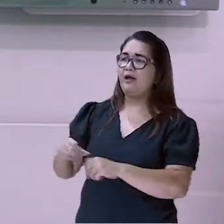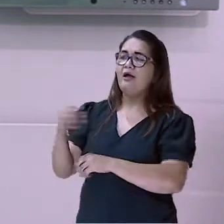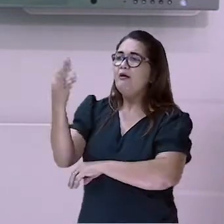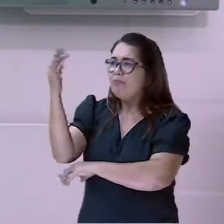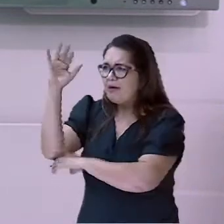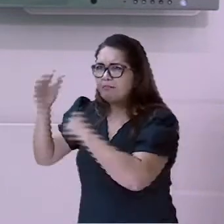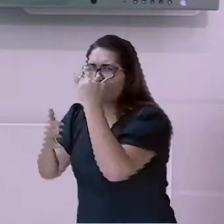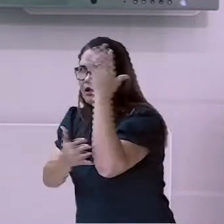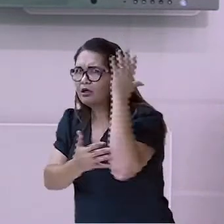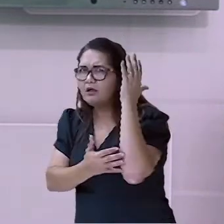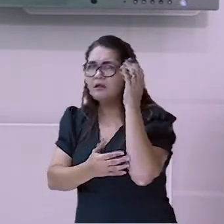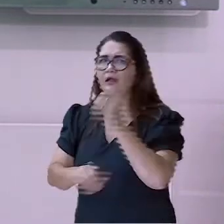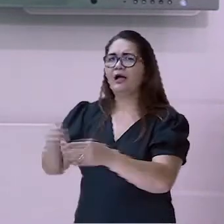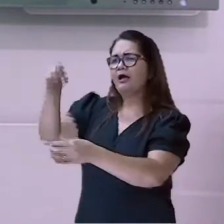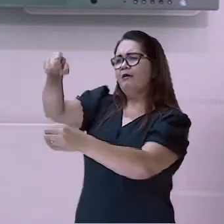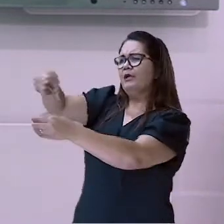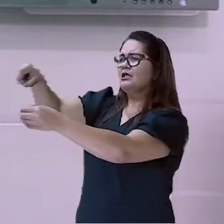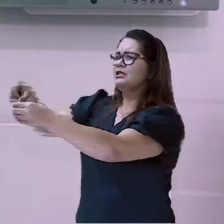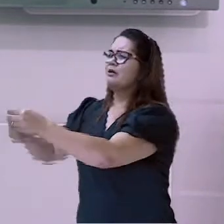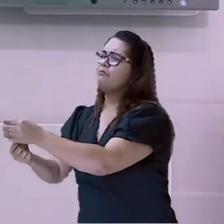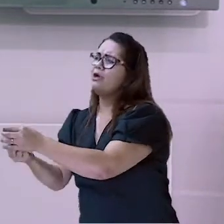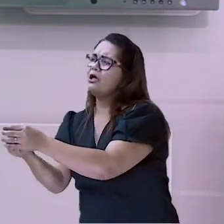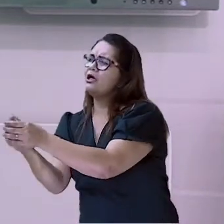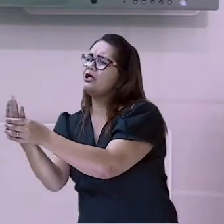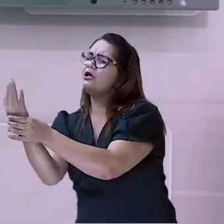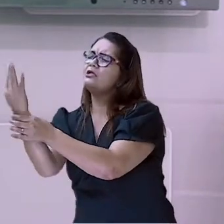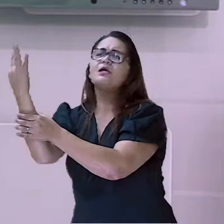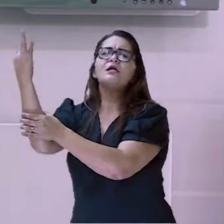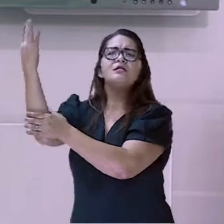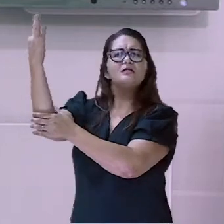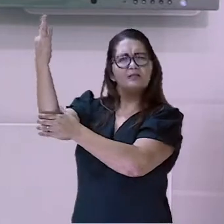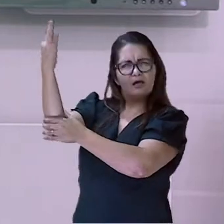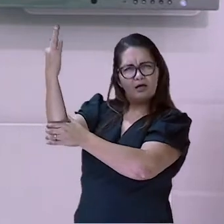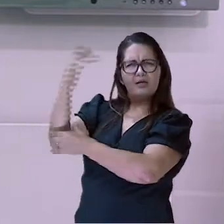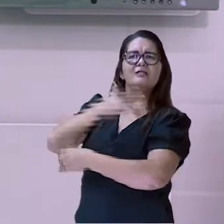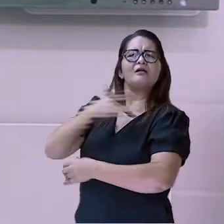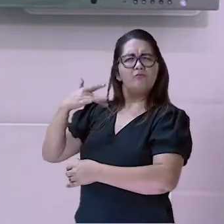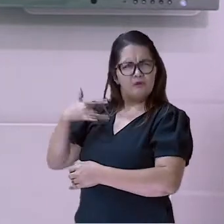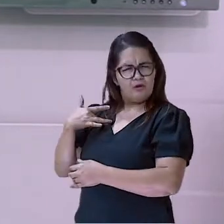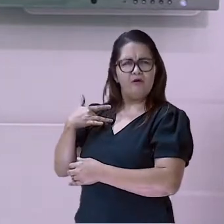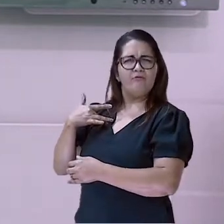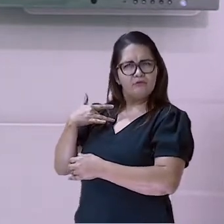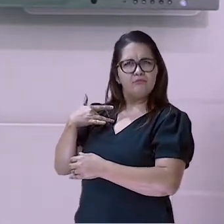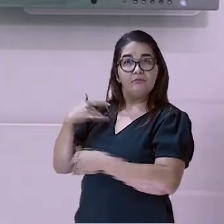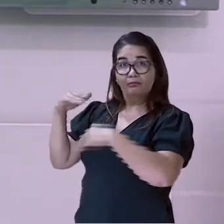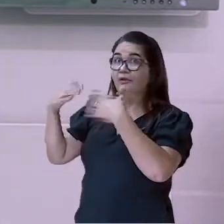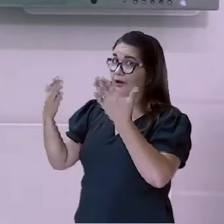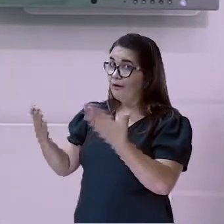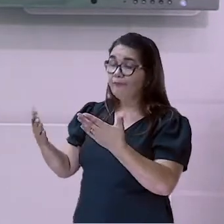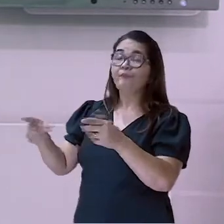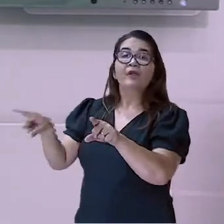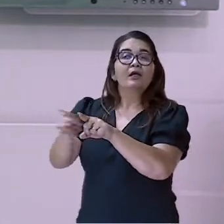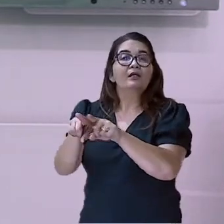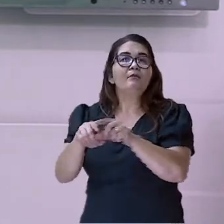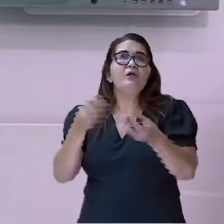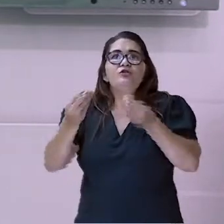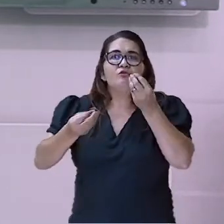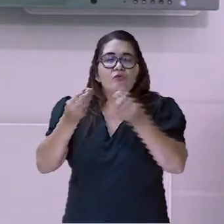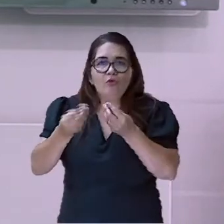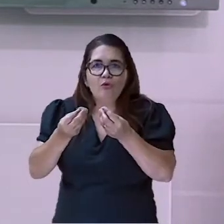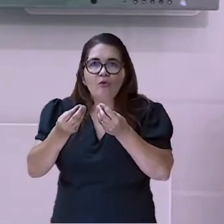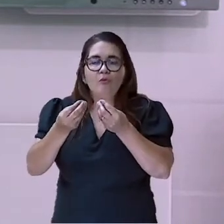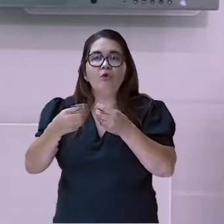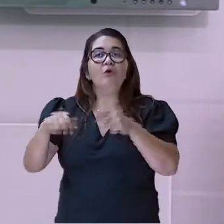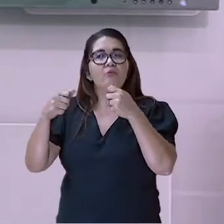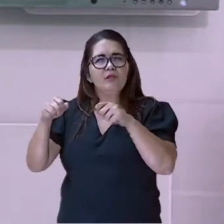da vegetação. A interação ecológica. O que é interação ecológica? A interação entre as chuvas, o